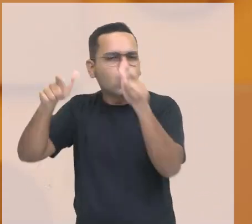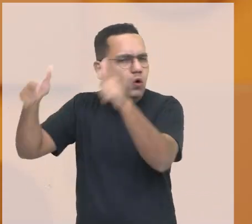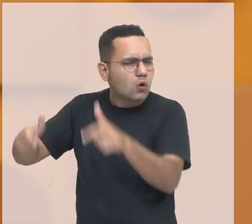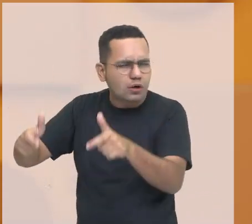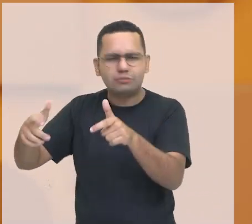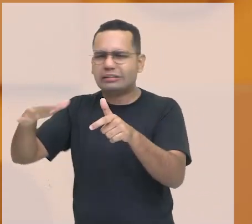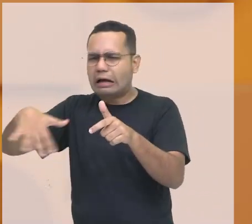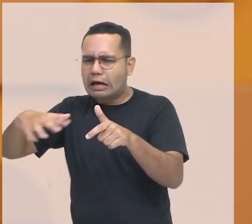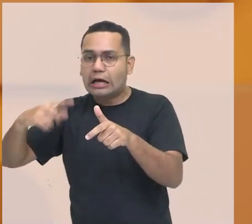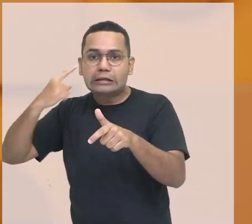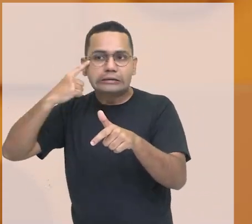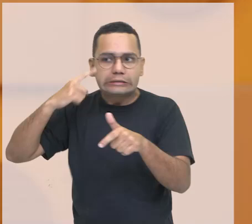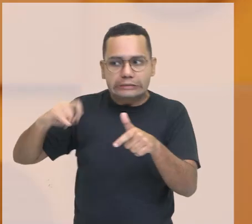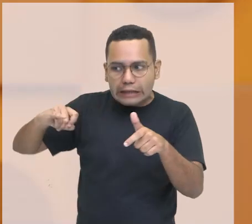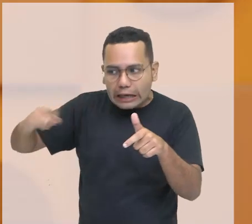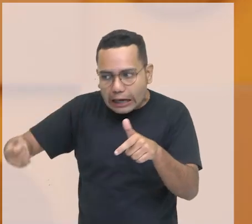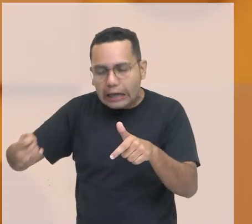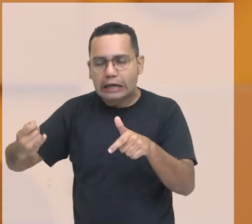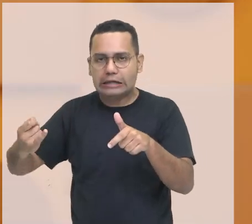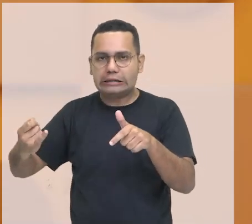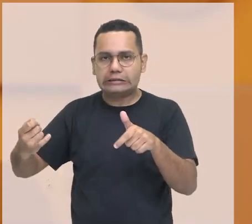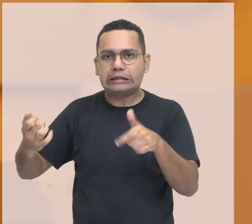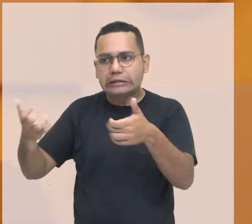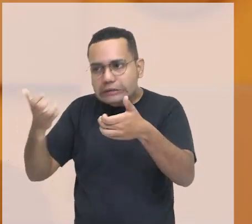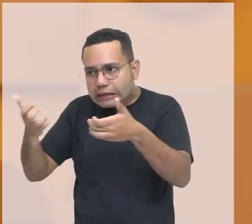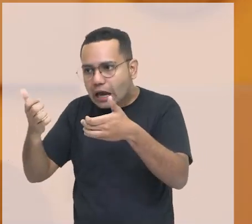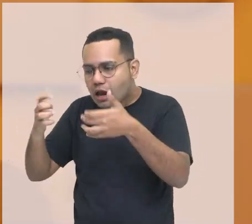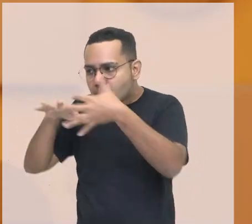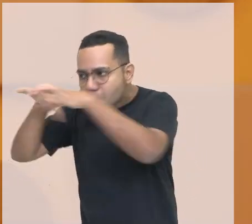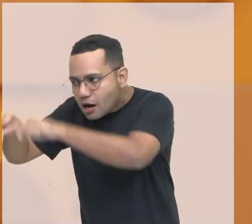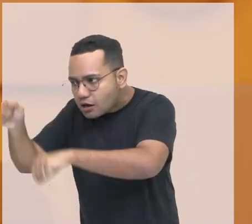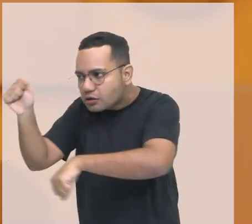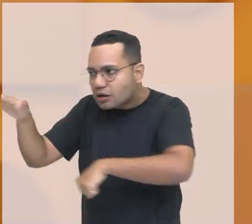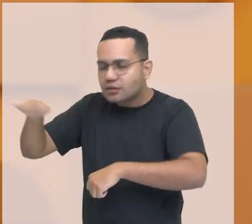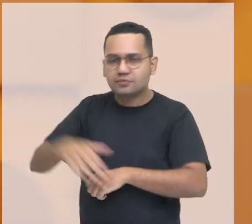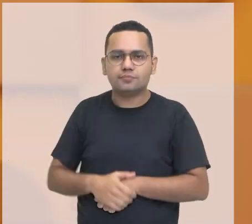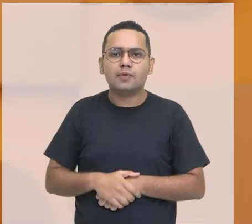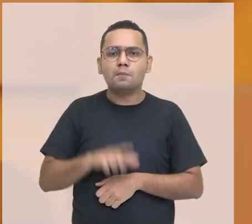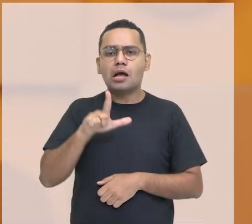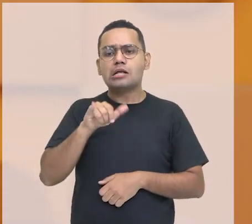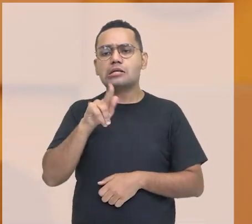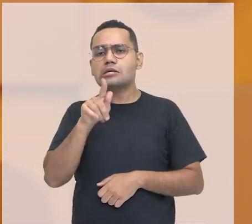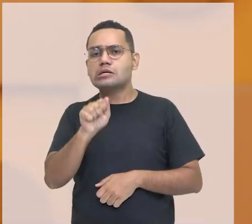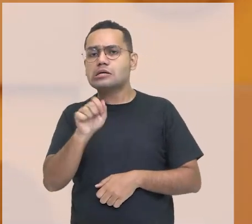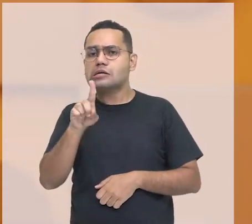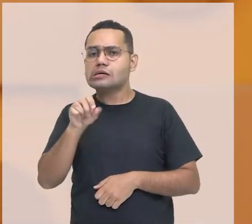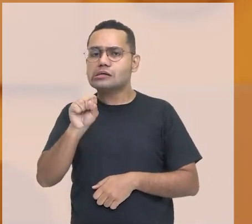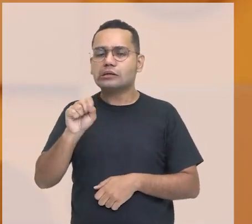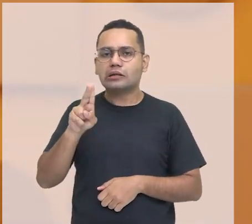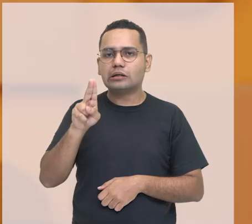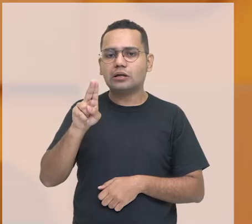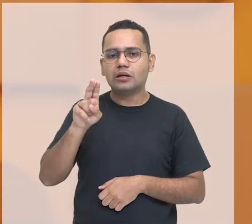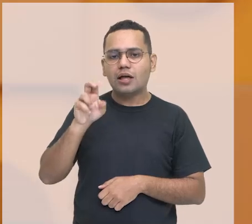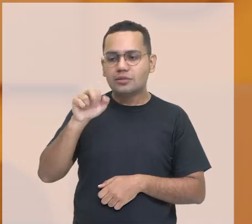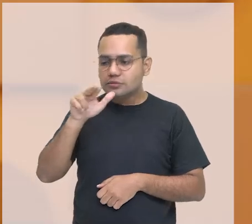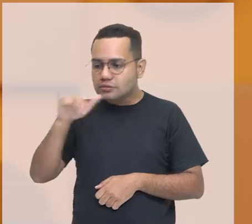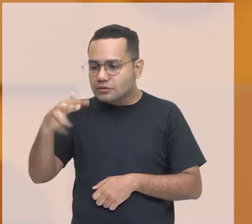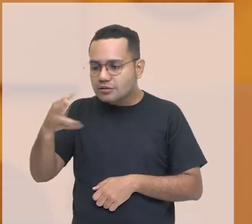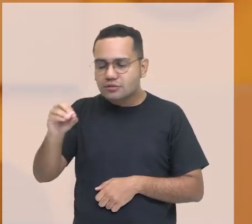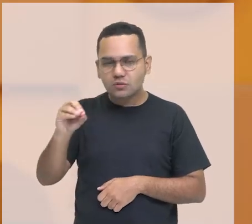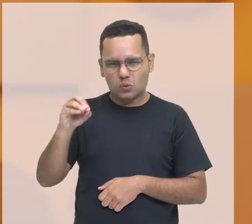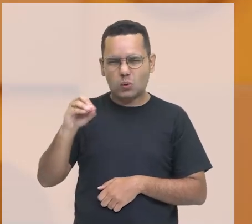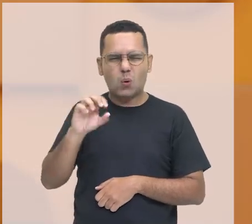que pode-se dizer que foi um embrião do que viria a ser a ONU posteriormente, não foi capaz de lidar com esses